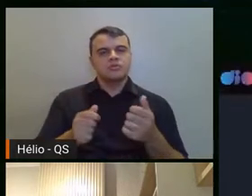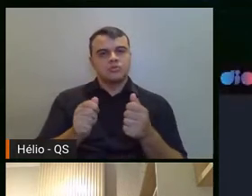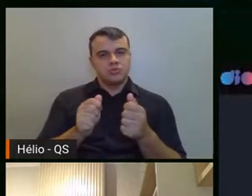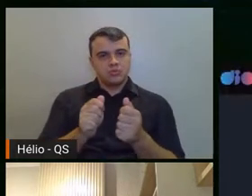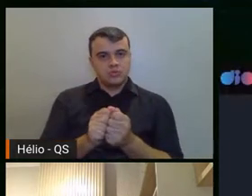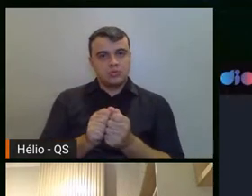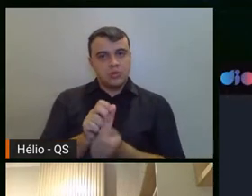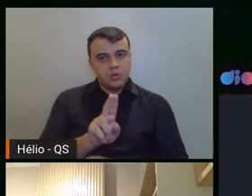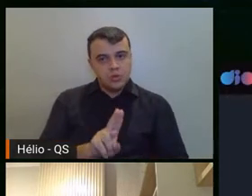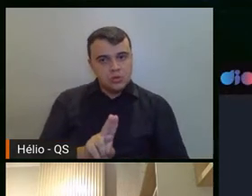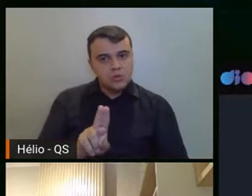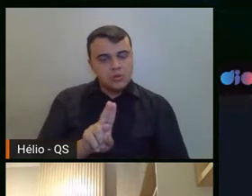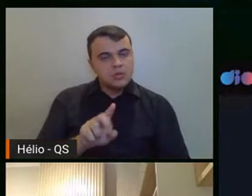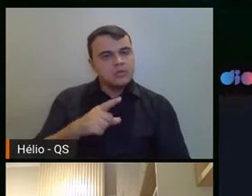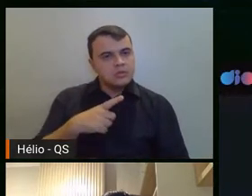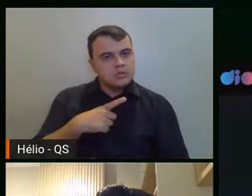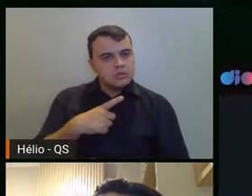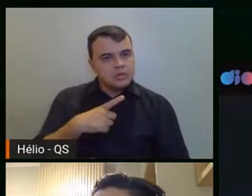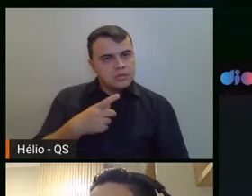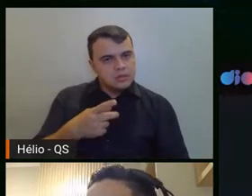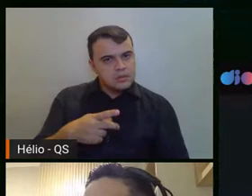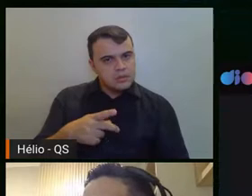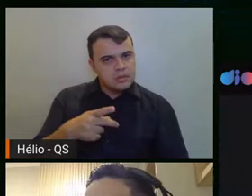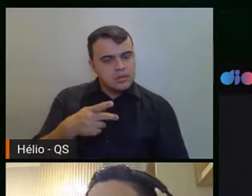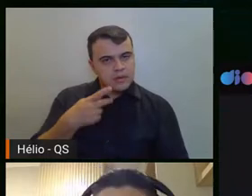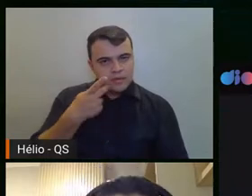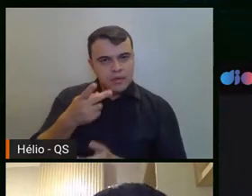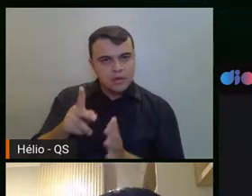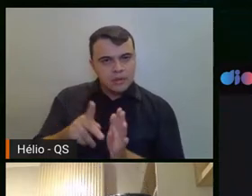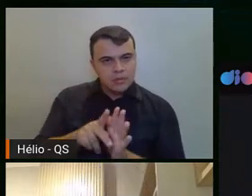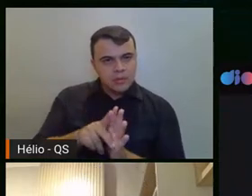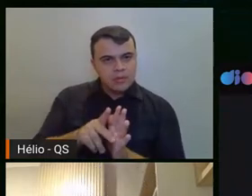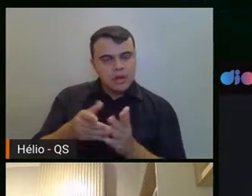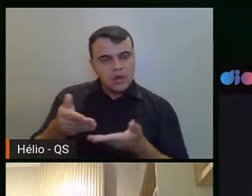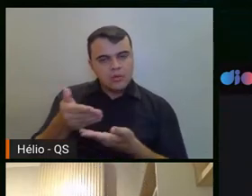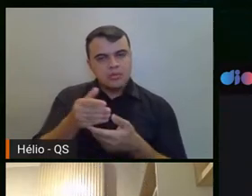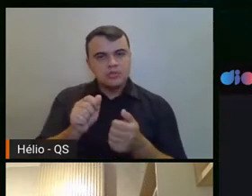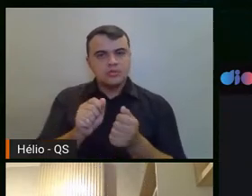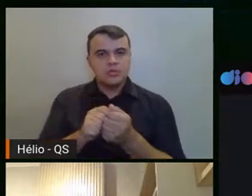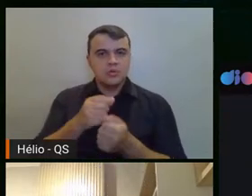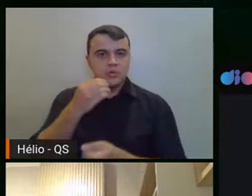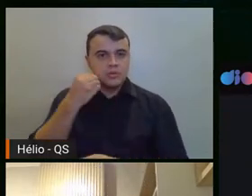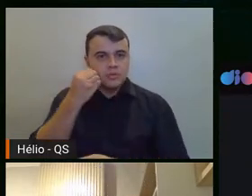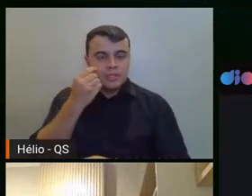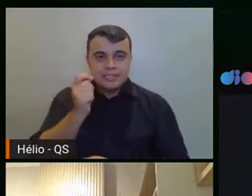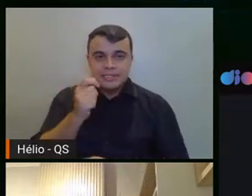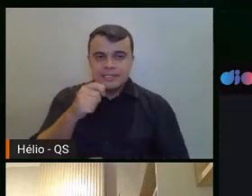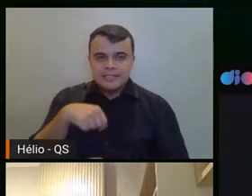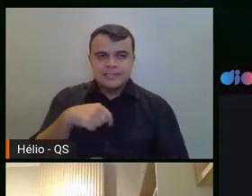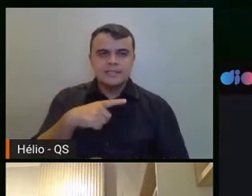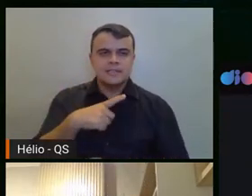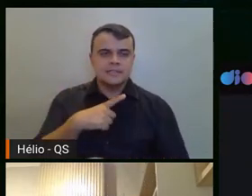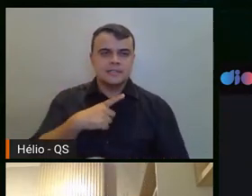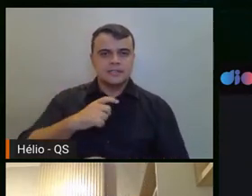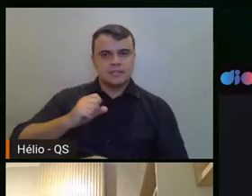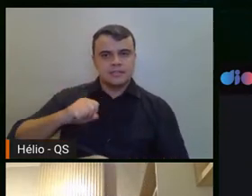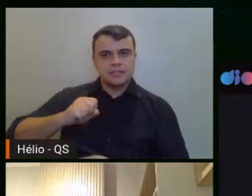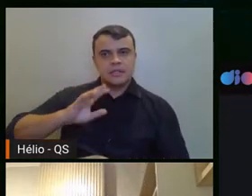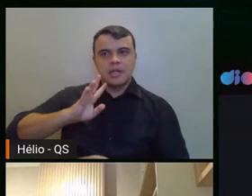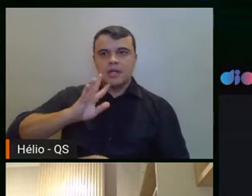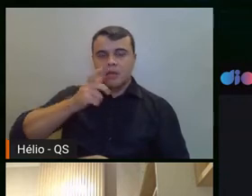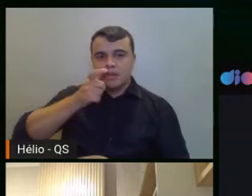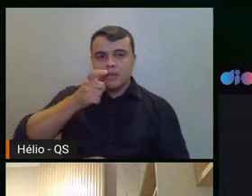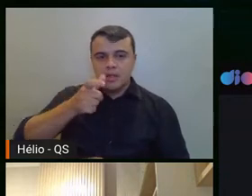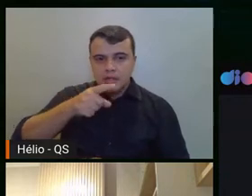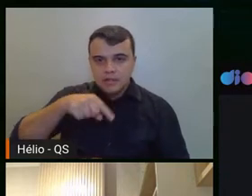utilizem a ferramenta né utilizem aqui a parte de fora para compartilhar as experiências que podem ser interessantes para